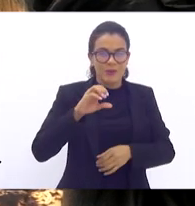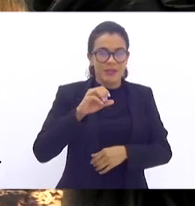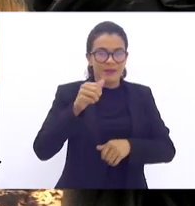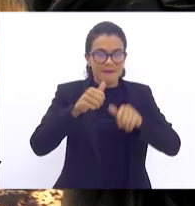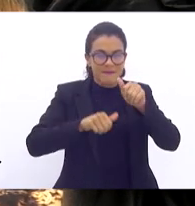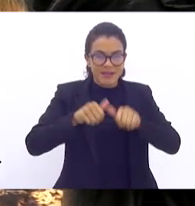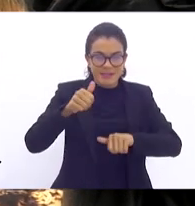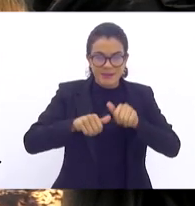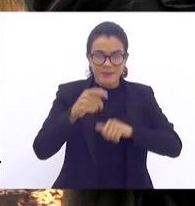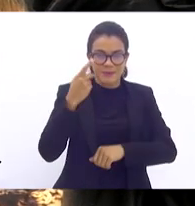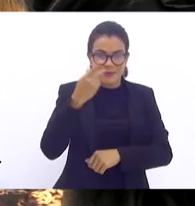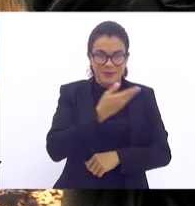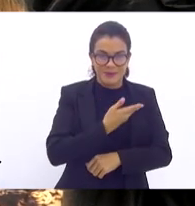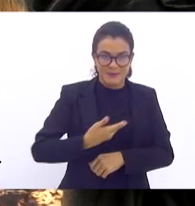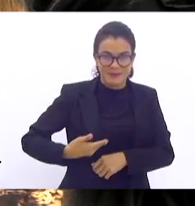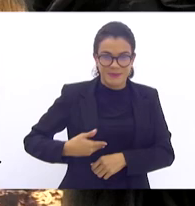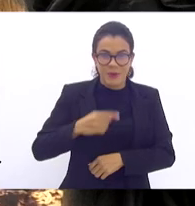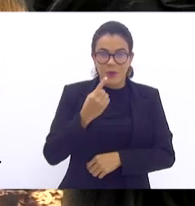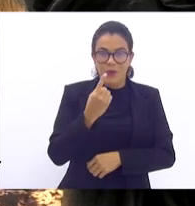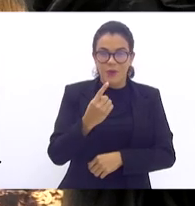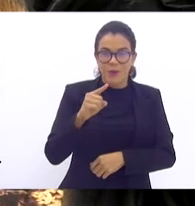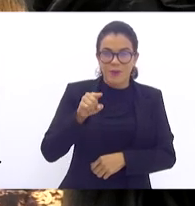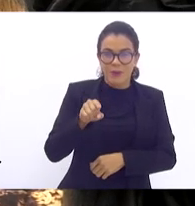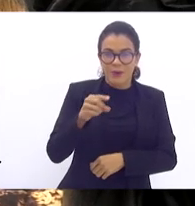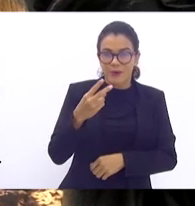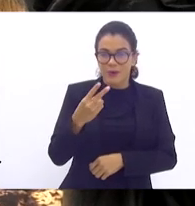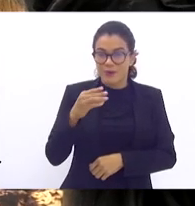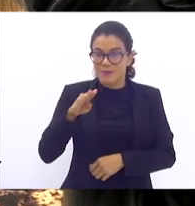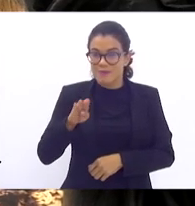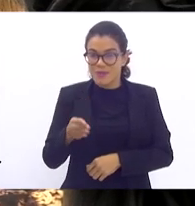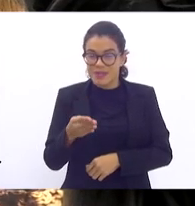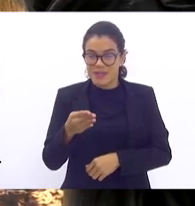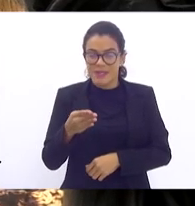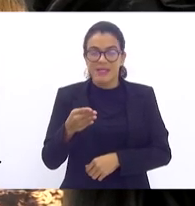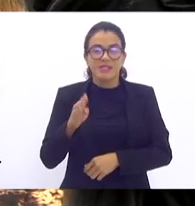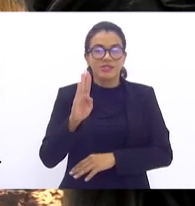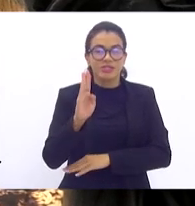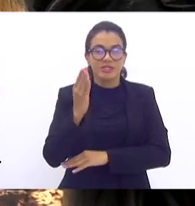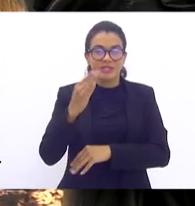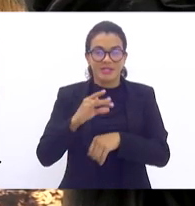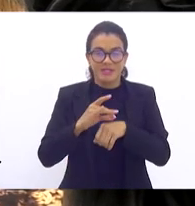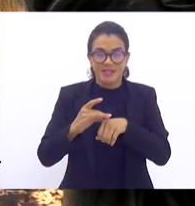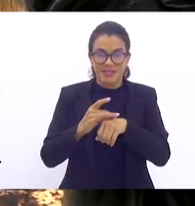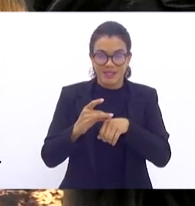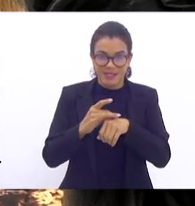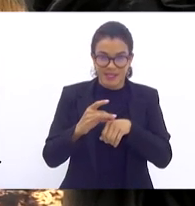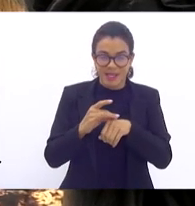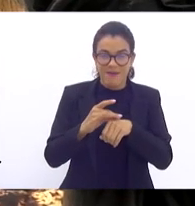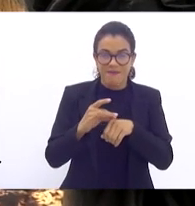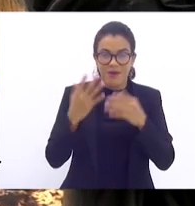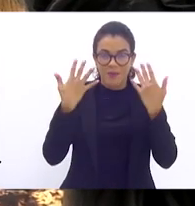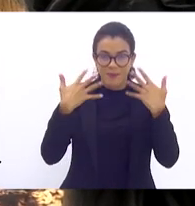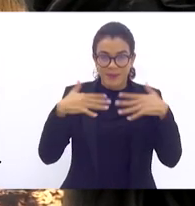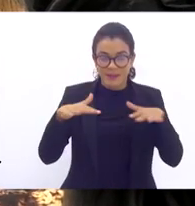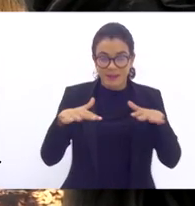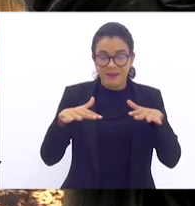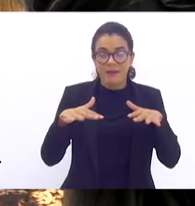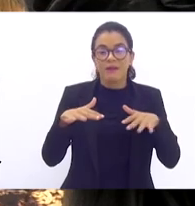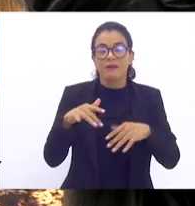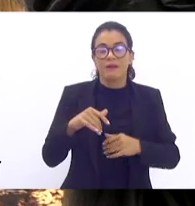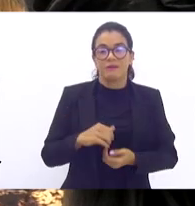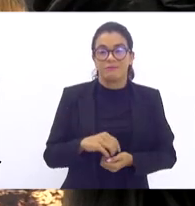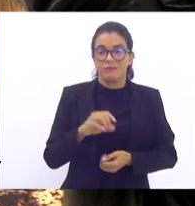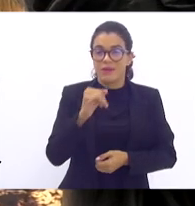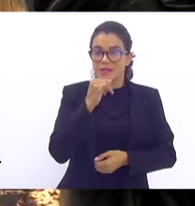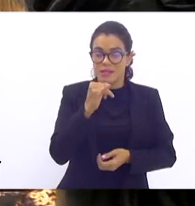política pública que a gente subsidia um ponto dois bi de carvão mineral ao invés de estar investindo isso